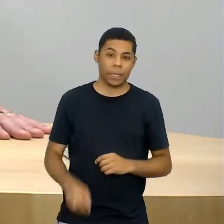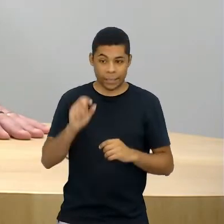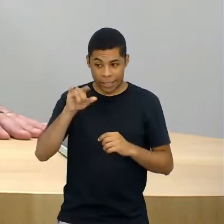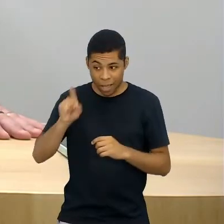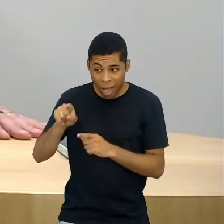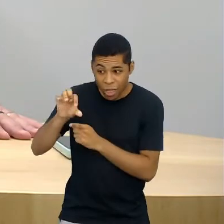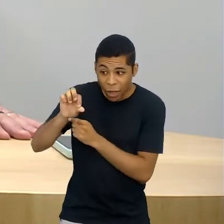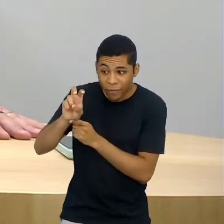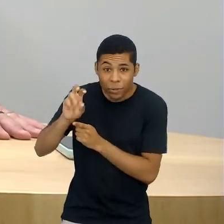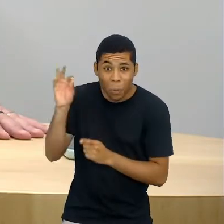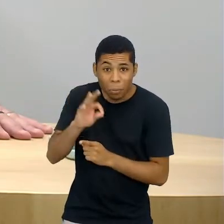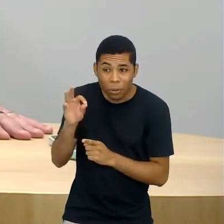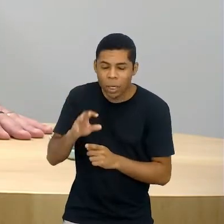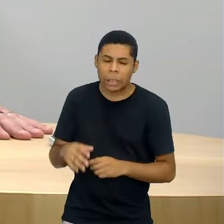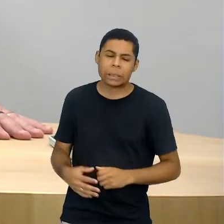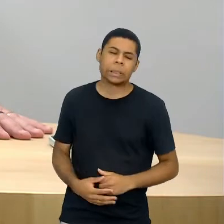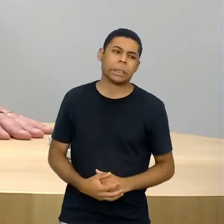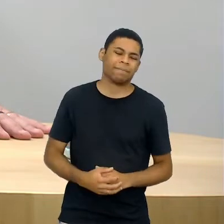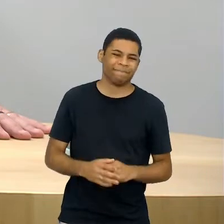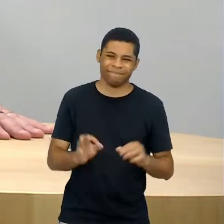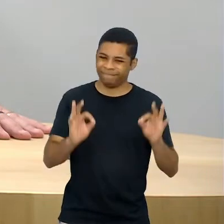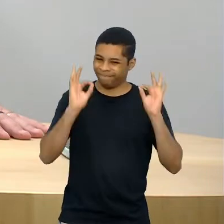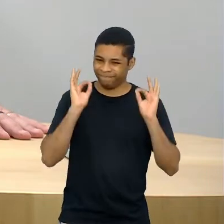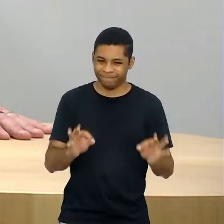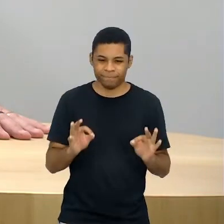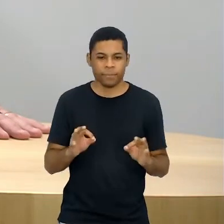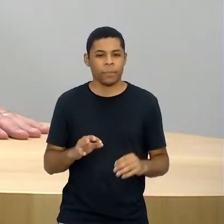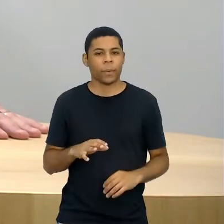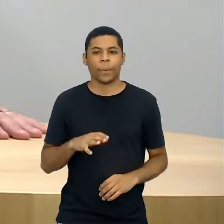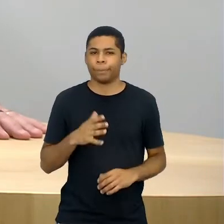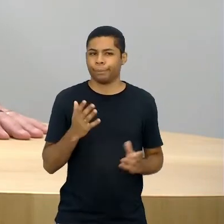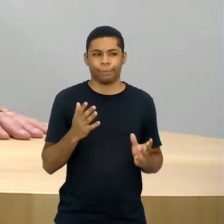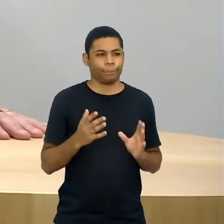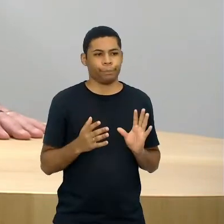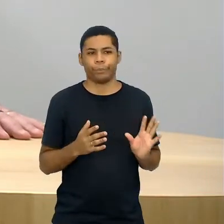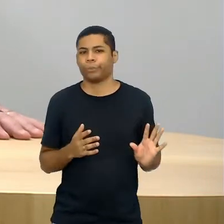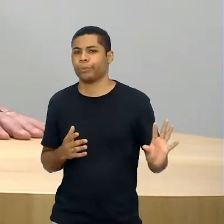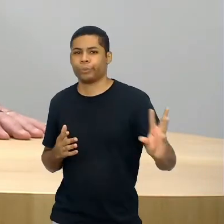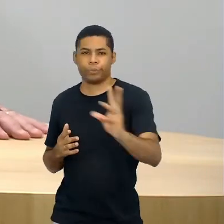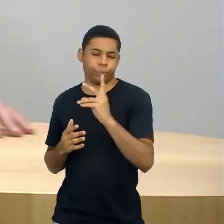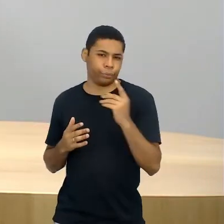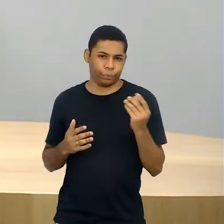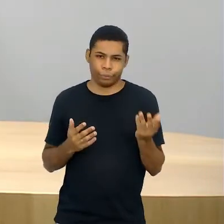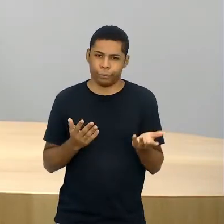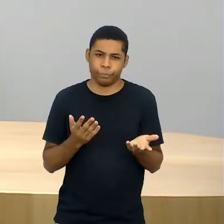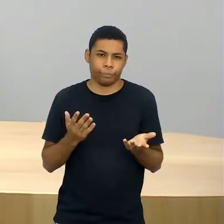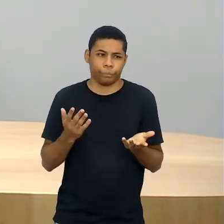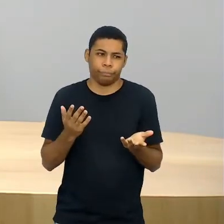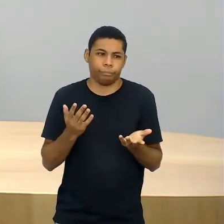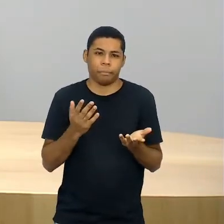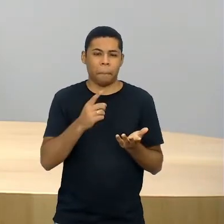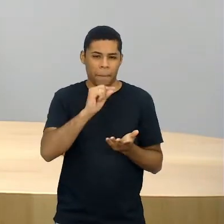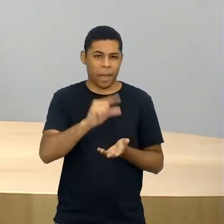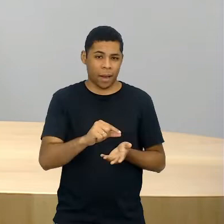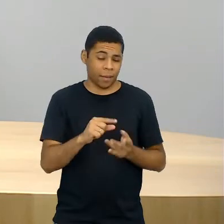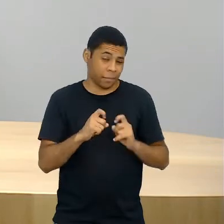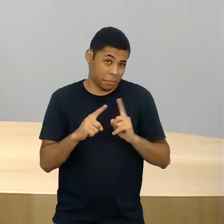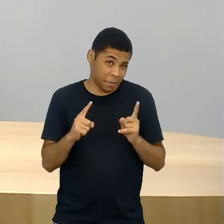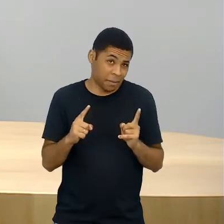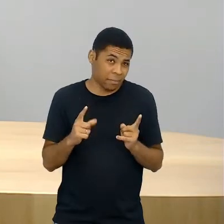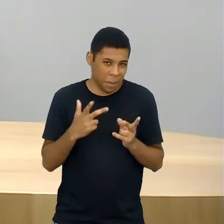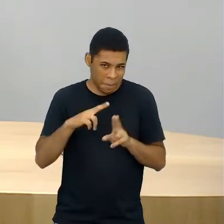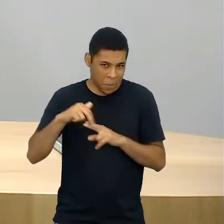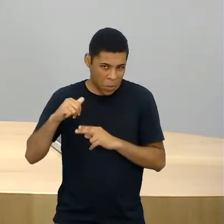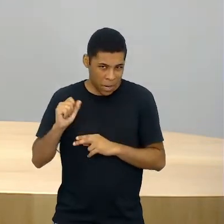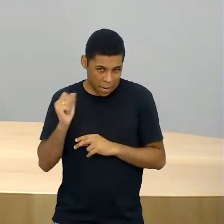se tivesse maior porcentagem de rochas sedimentares, os derivados de petróleo com certeza seriam bem mais baratos. Mas não é também por causa disso